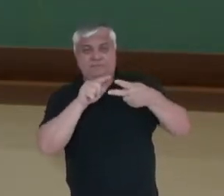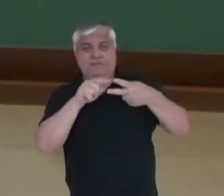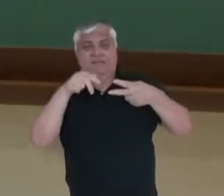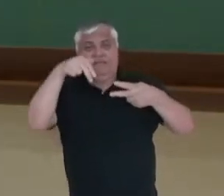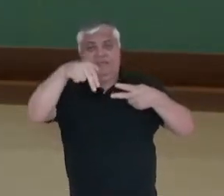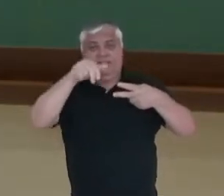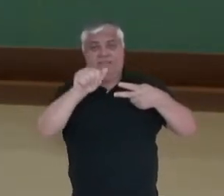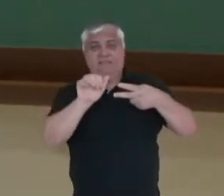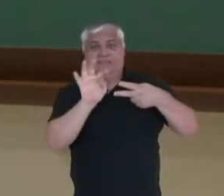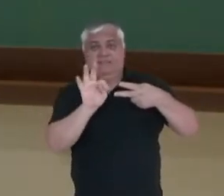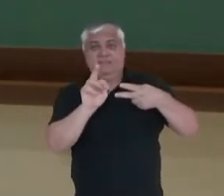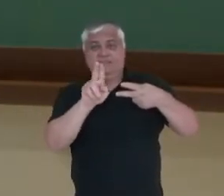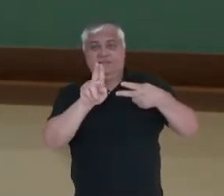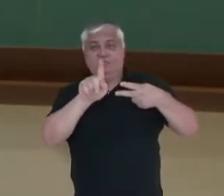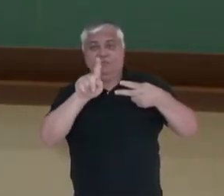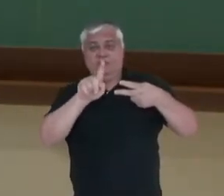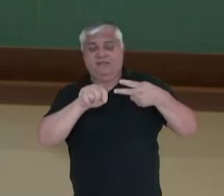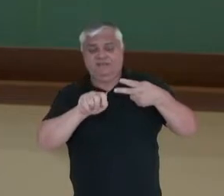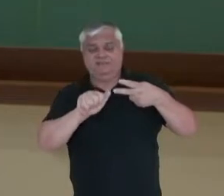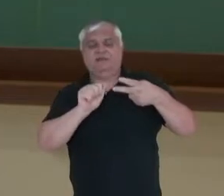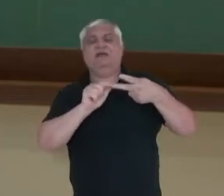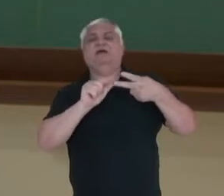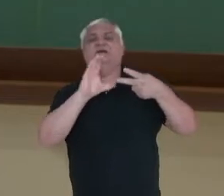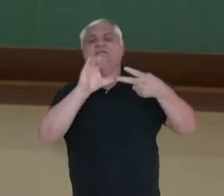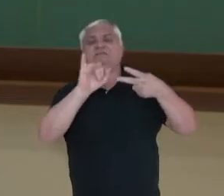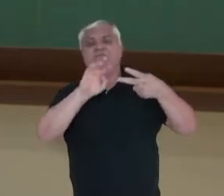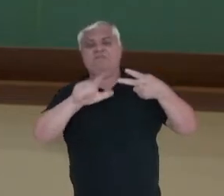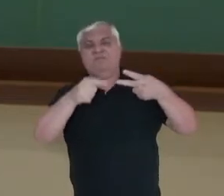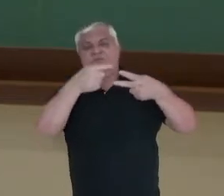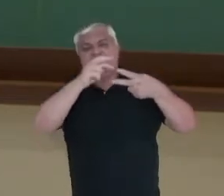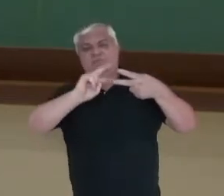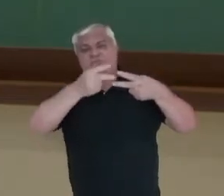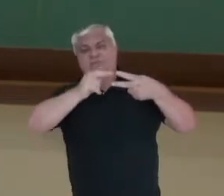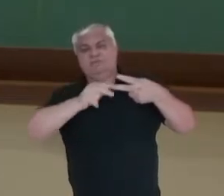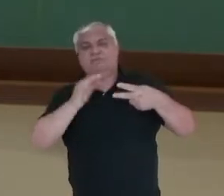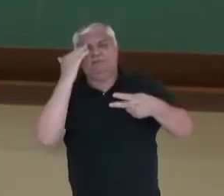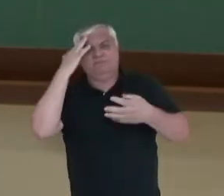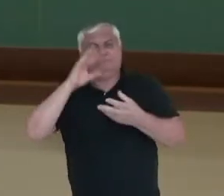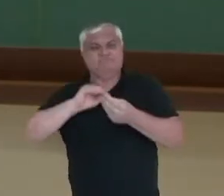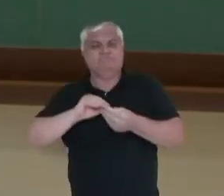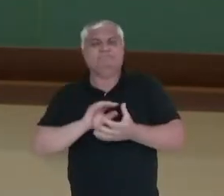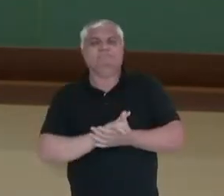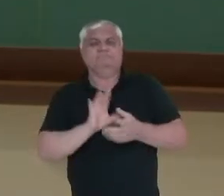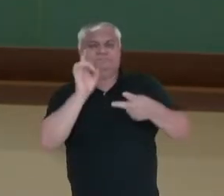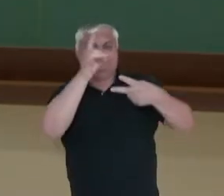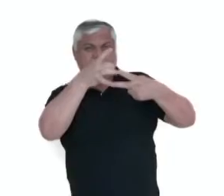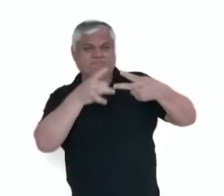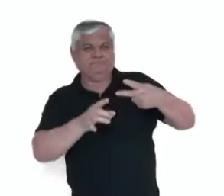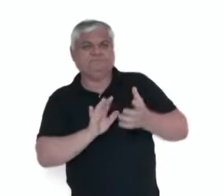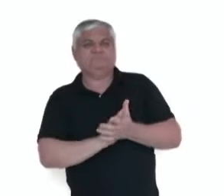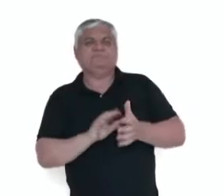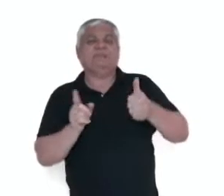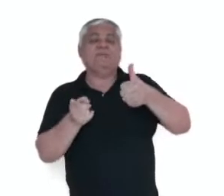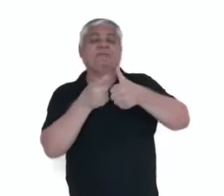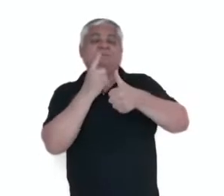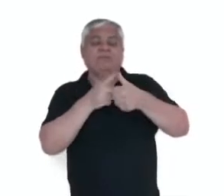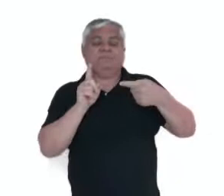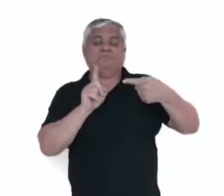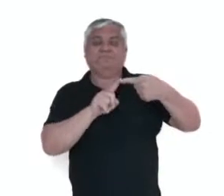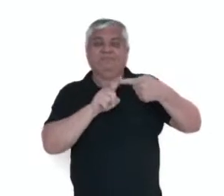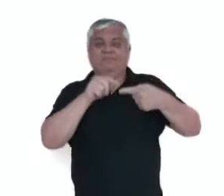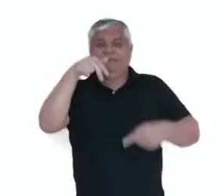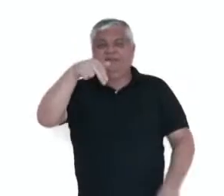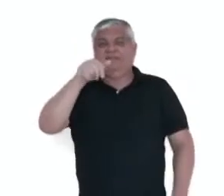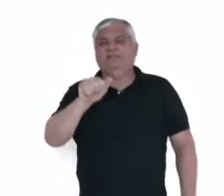natureza e estado civil. Vamos entender melhor cada um deles, tá? Então, começando com o chamado estado